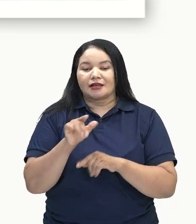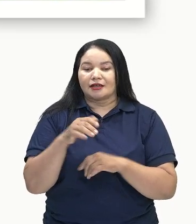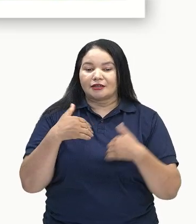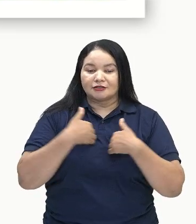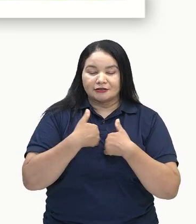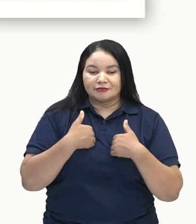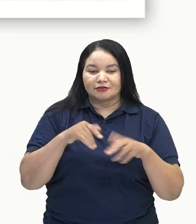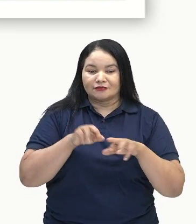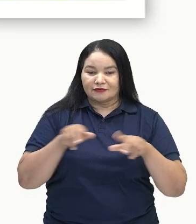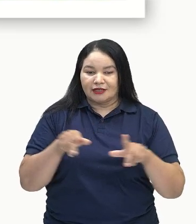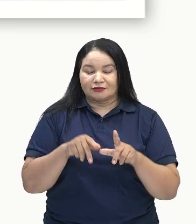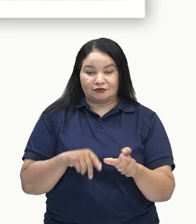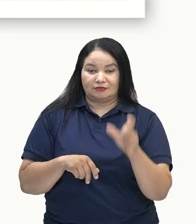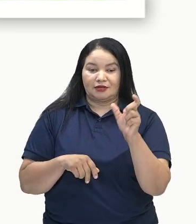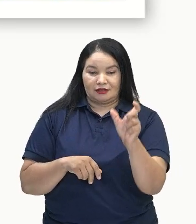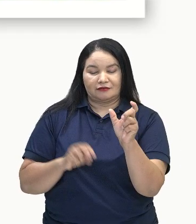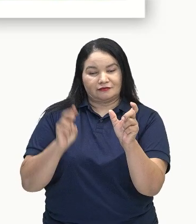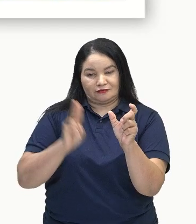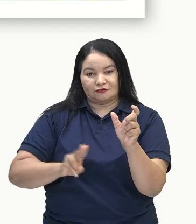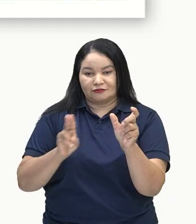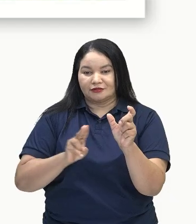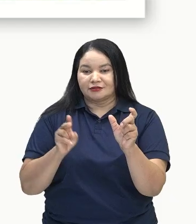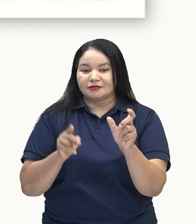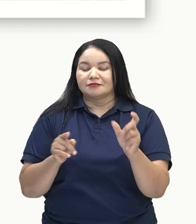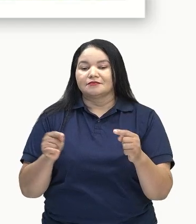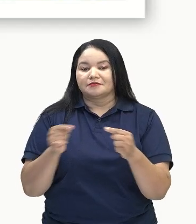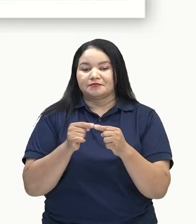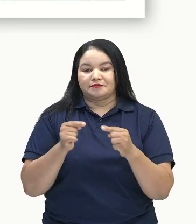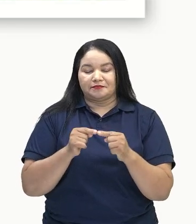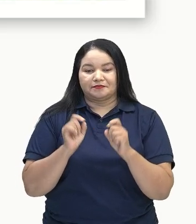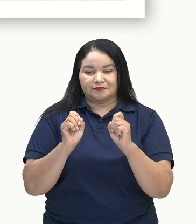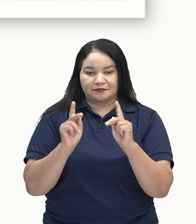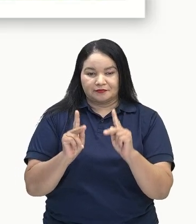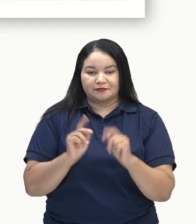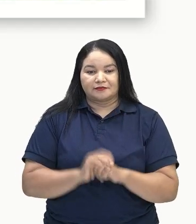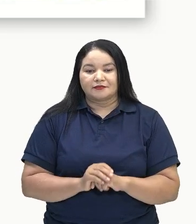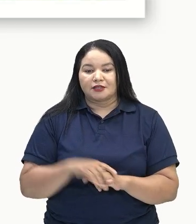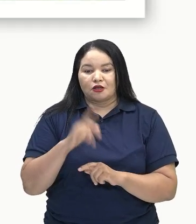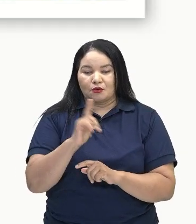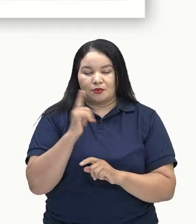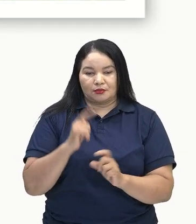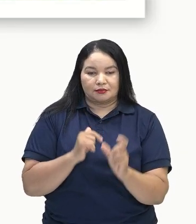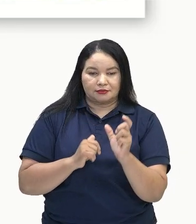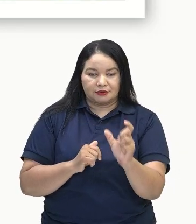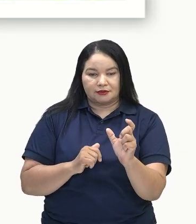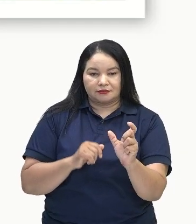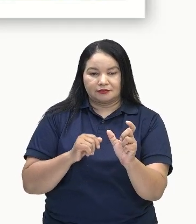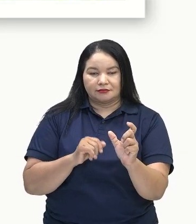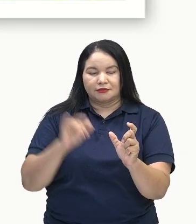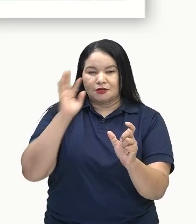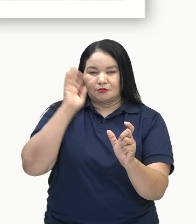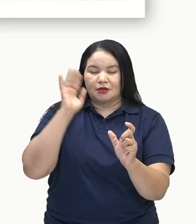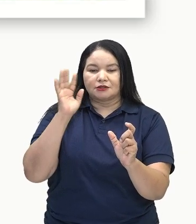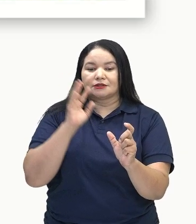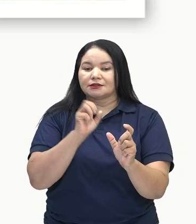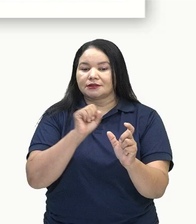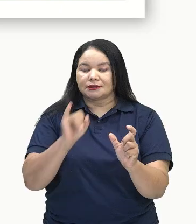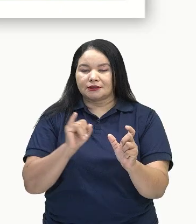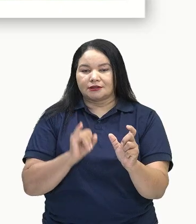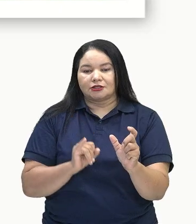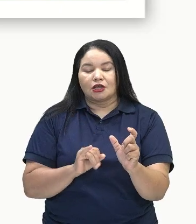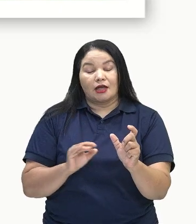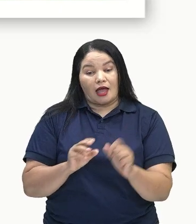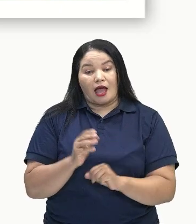Of course, né? E aqui a gente tem uma outra expressão, imagine if. Aqui